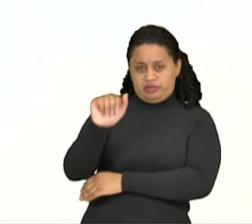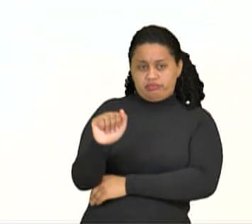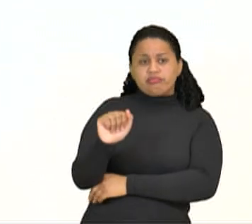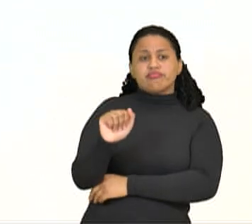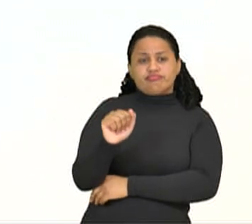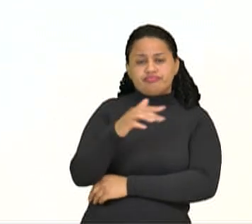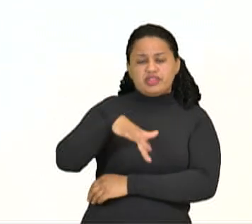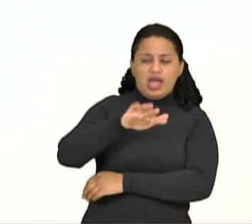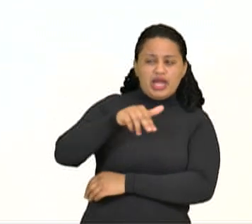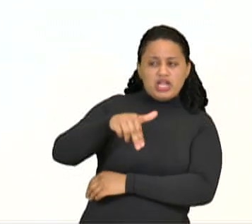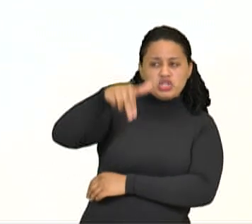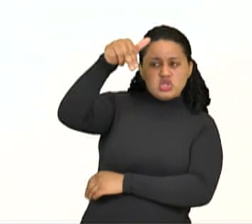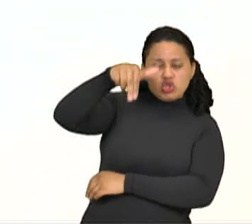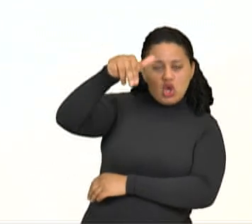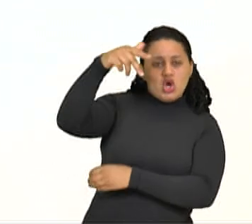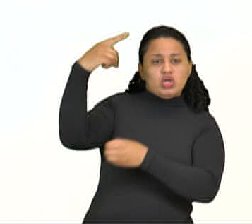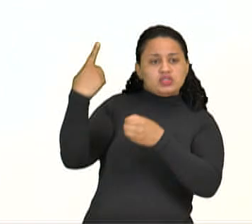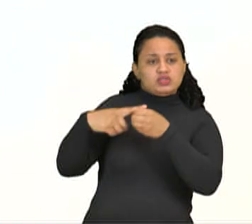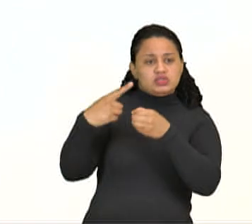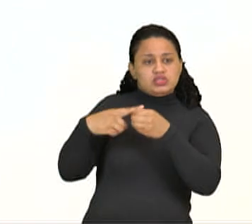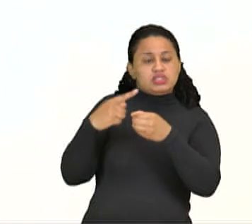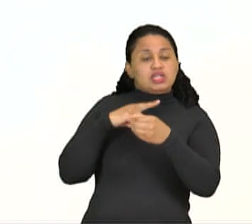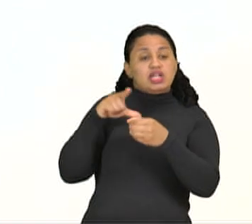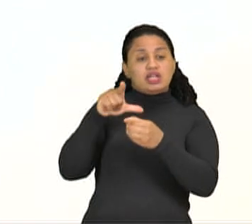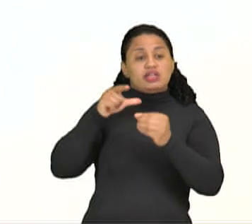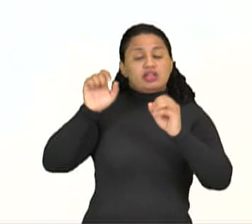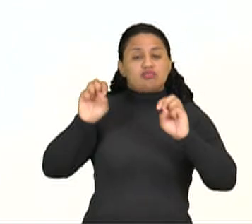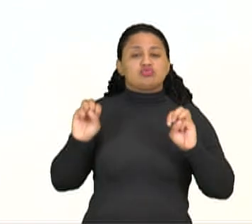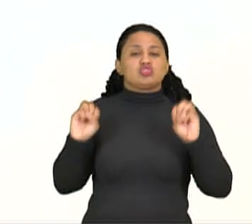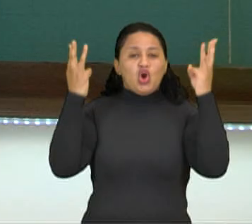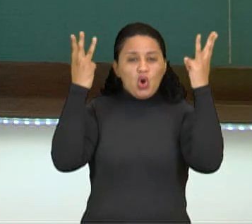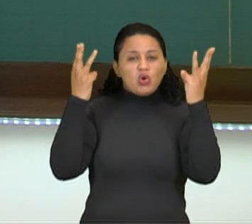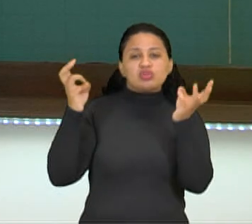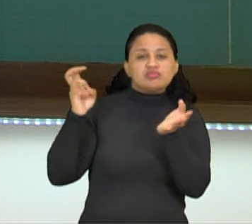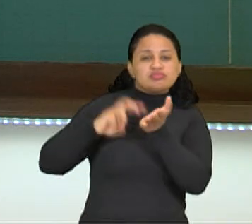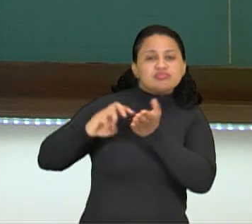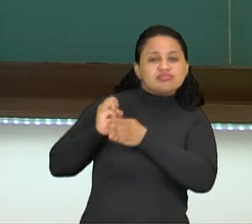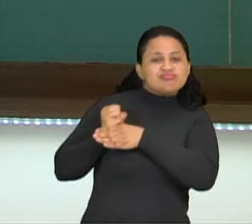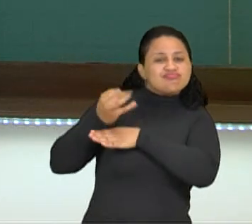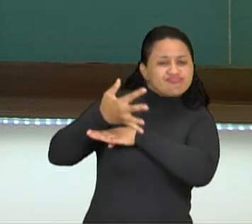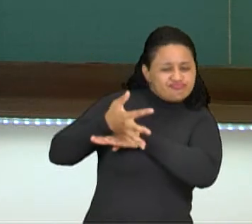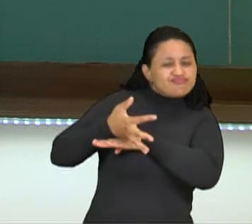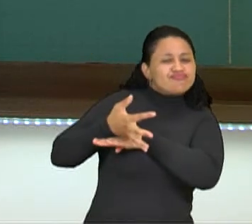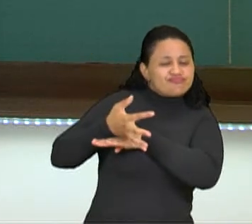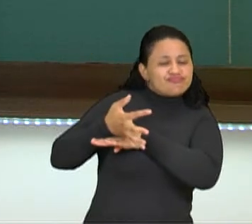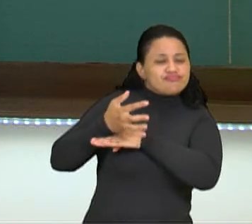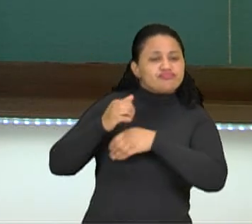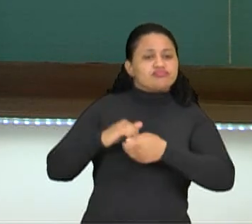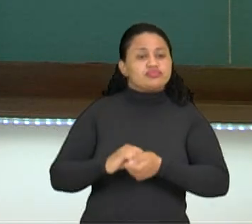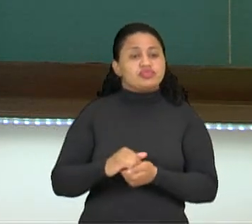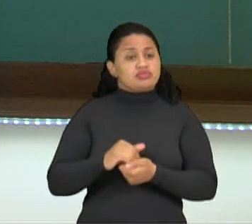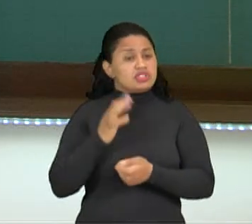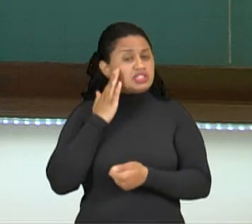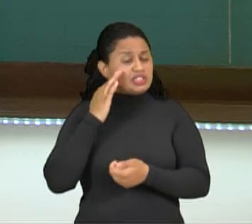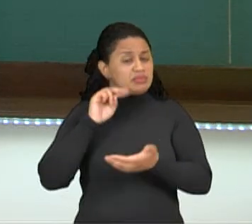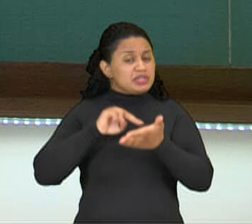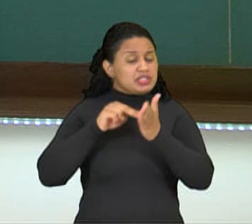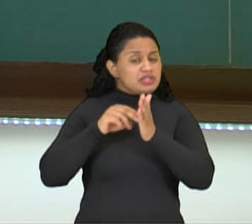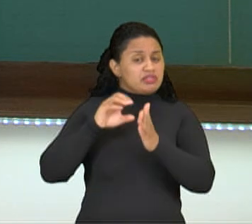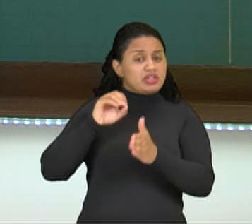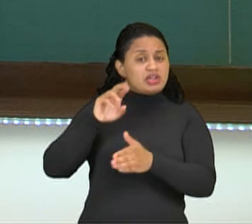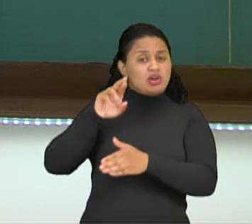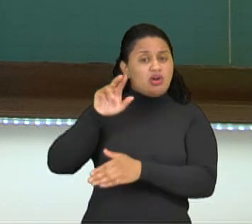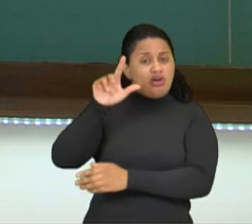na Zona Norte, que recebeu shows de madrugada. Você sabe o que significa orla? Em toda a